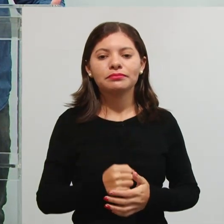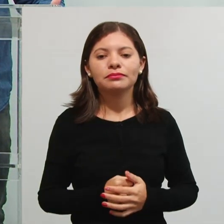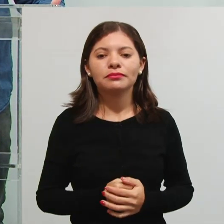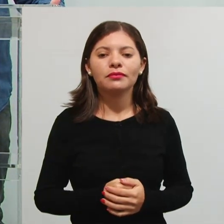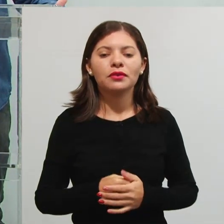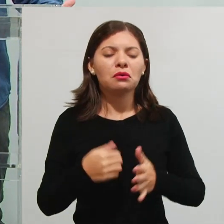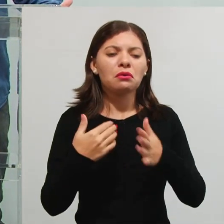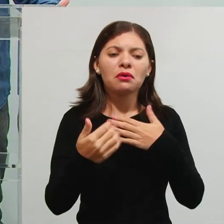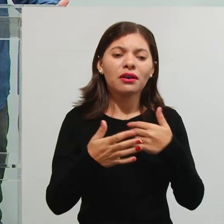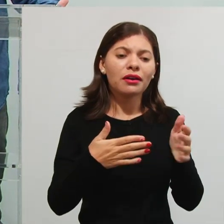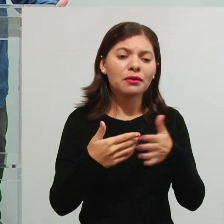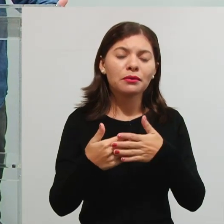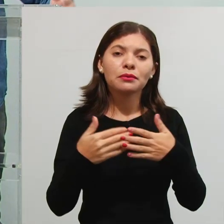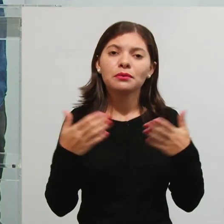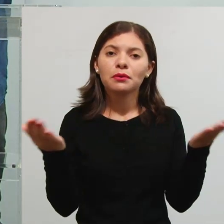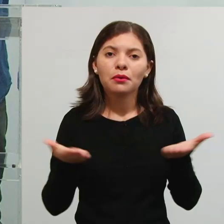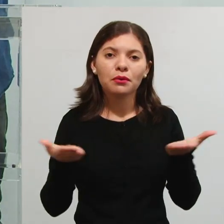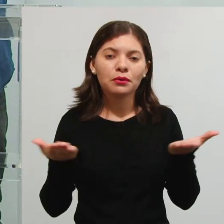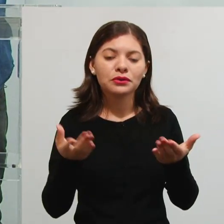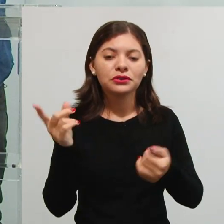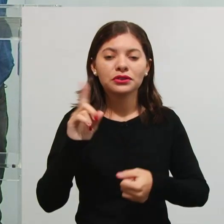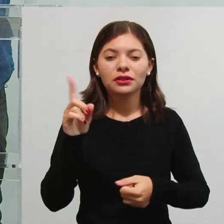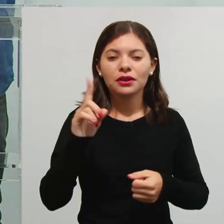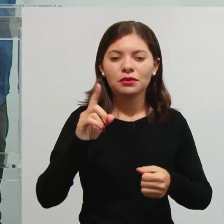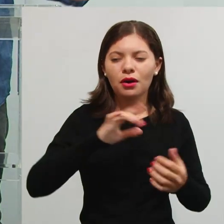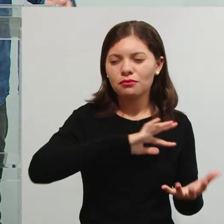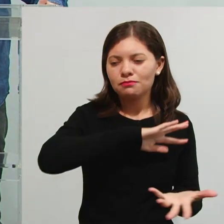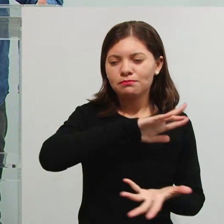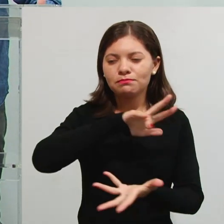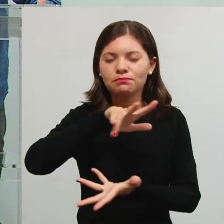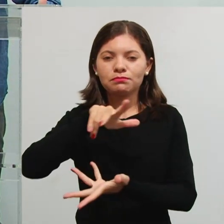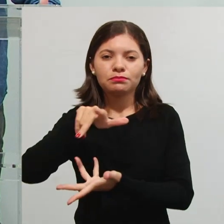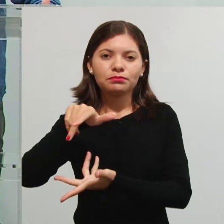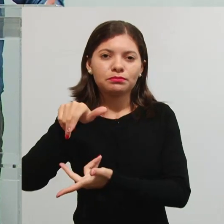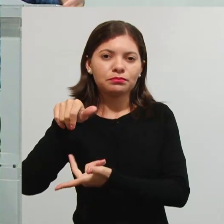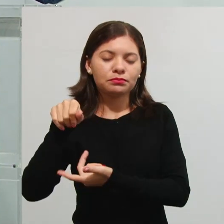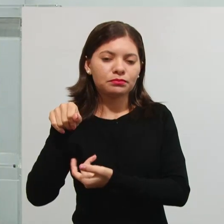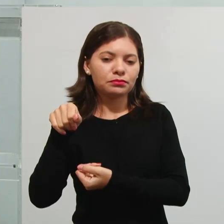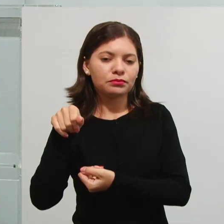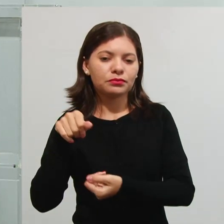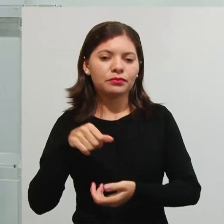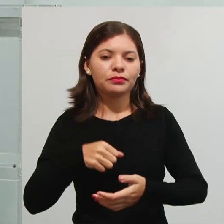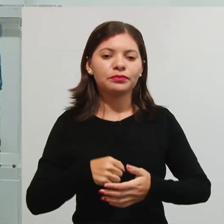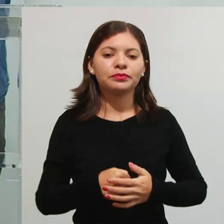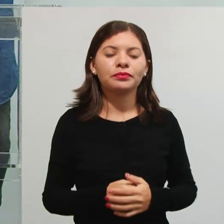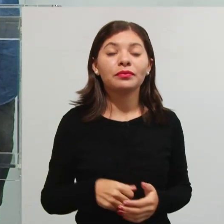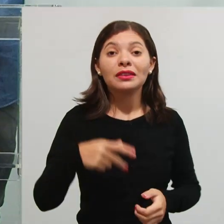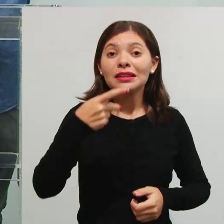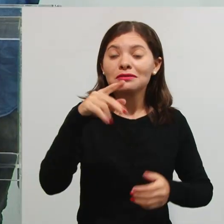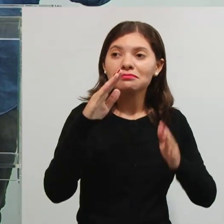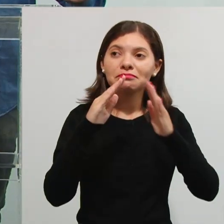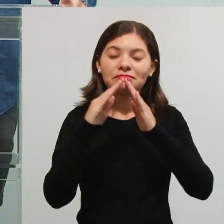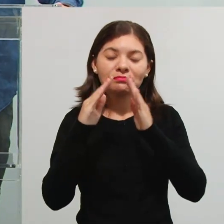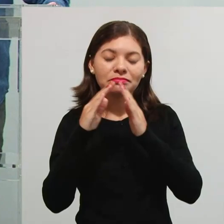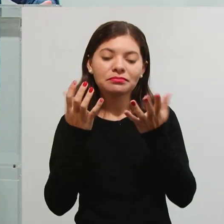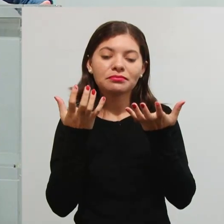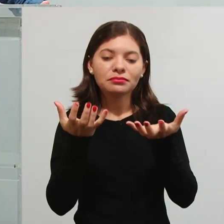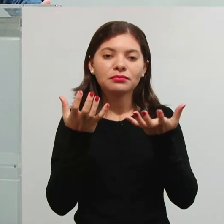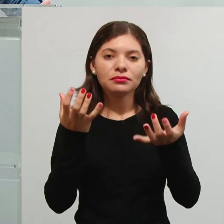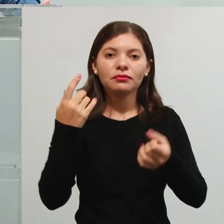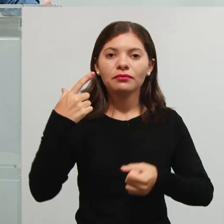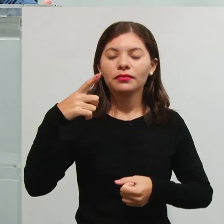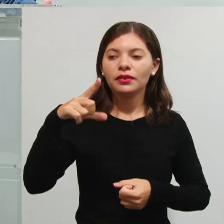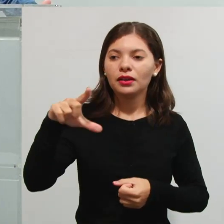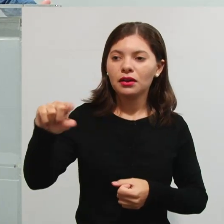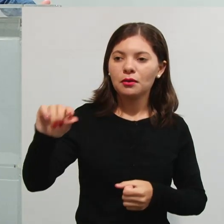nos pontos. E com a Uber não, com a Uber foi uma revolução a nível mundial. Você vai ali na sua casa, você quer ir para uma